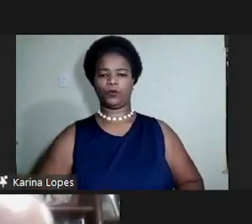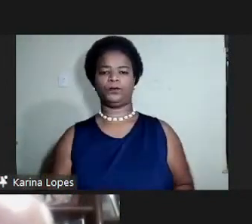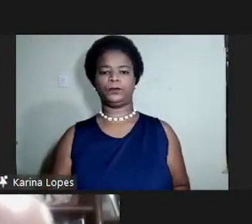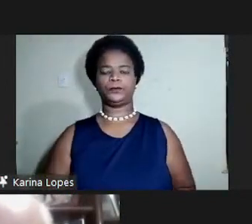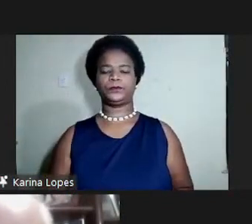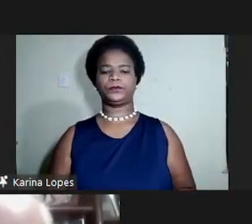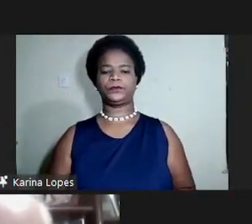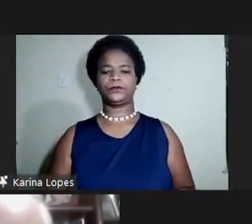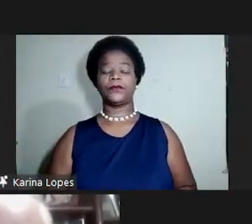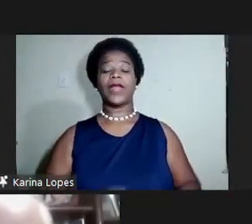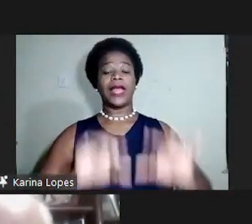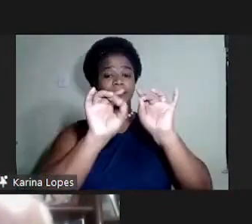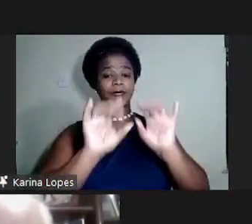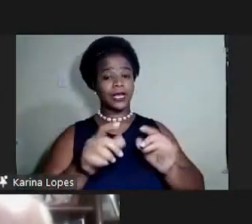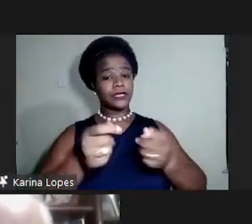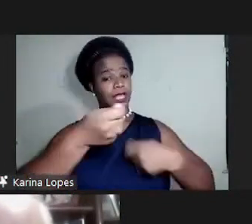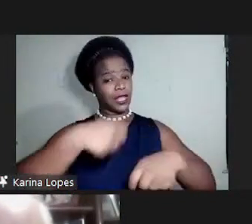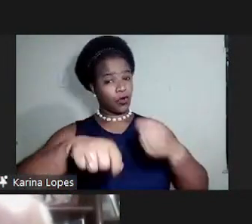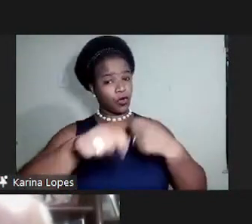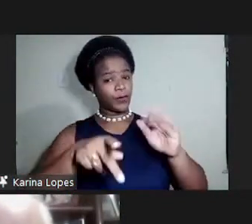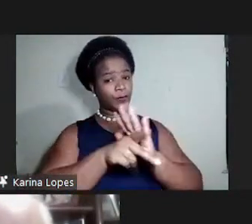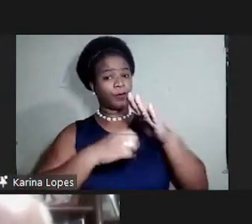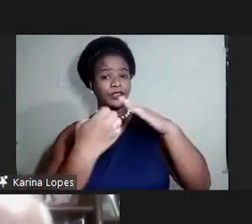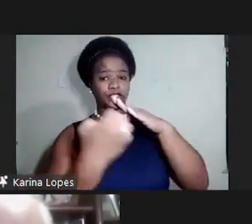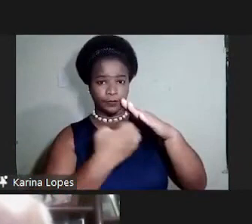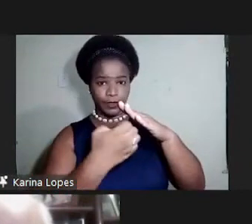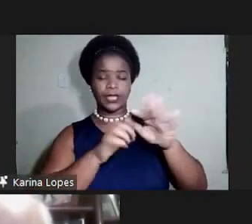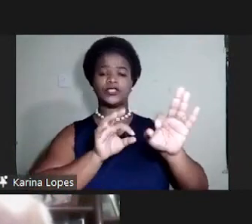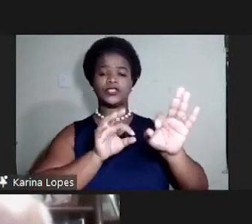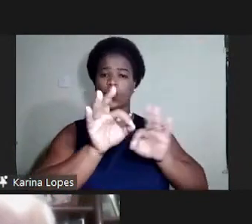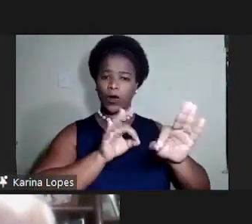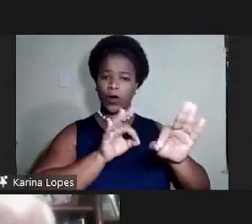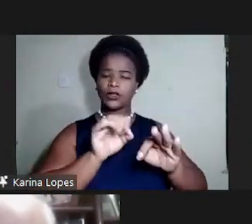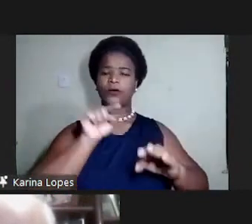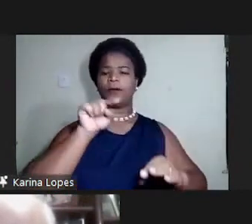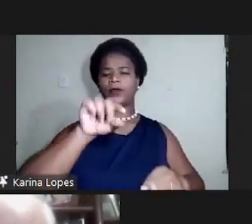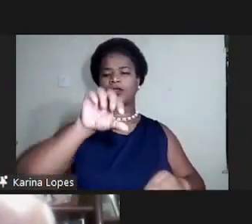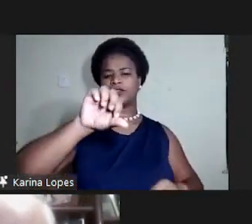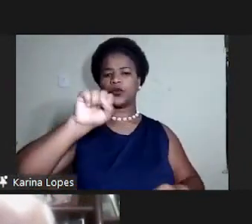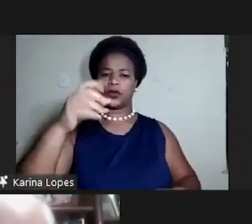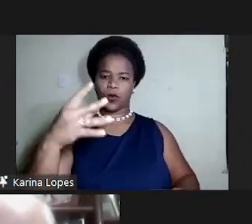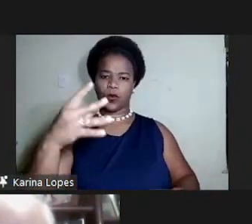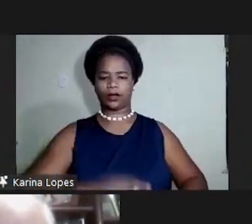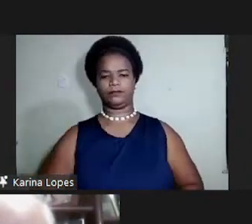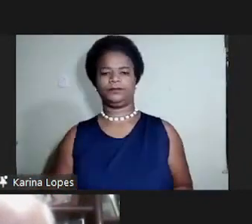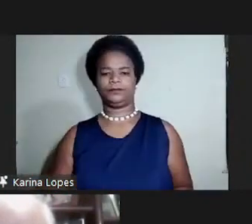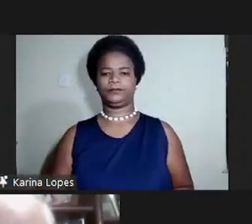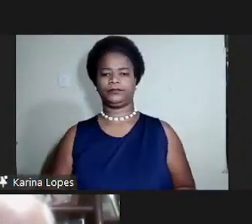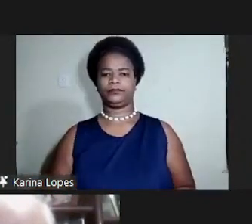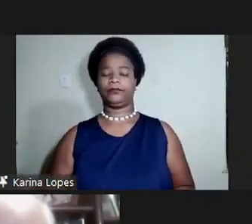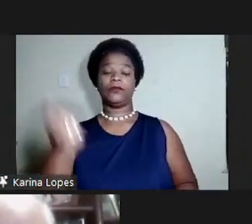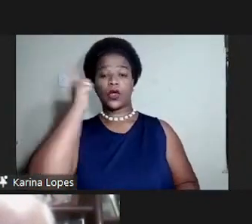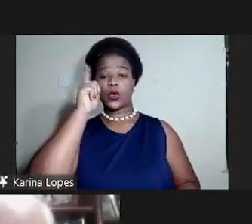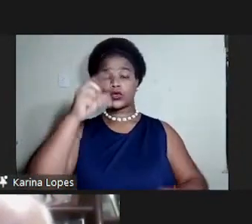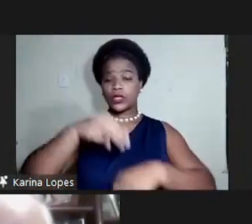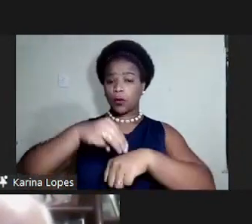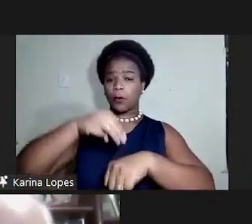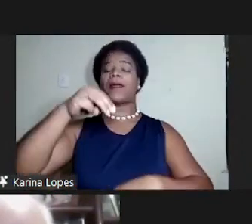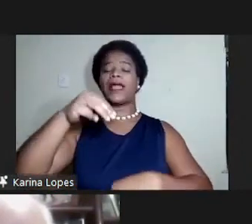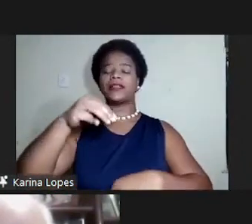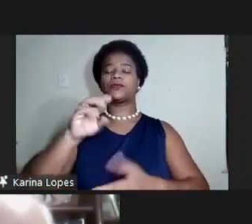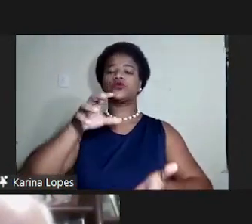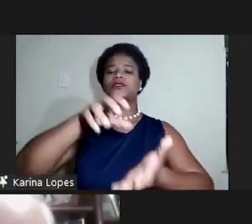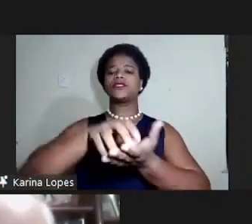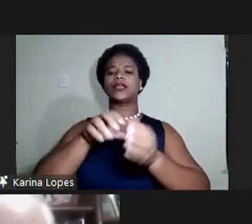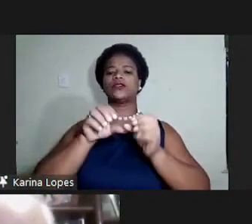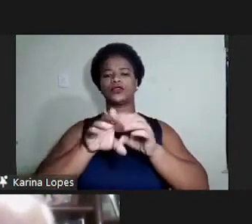Especialista em Economia de Empresas e Organizações, em 1984. Tornou-se mestre pelo Centro de Educação à